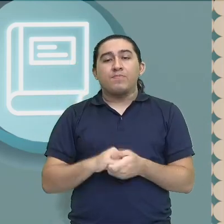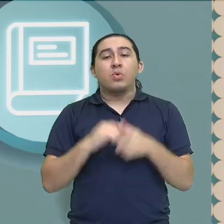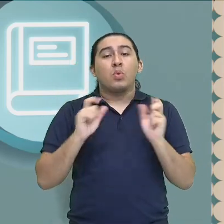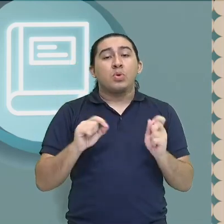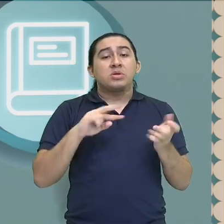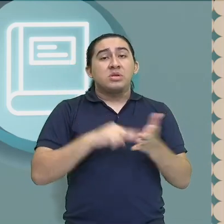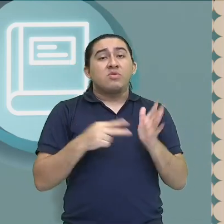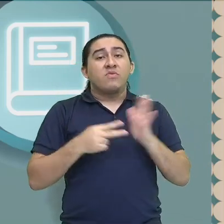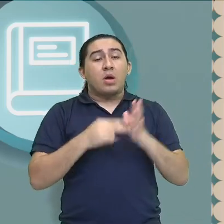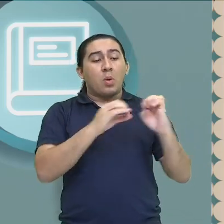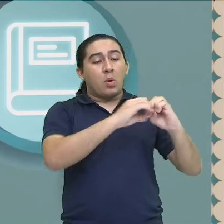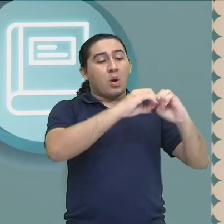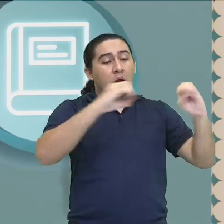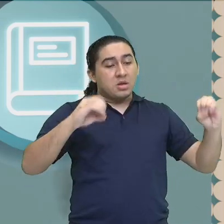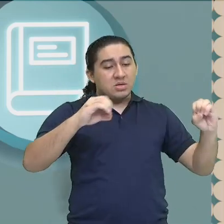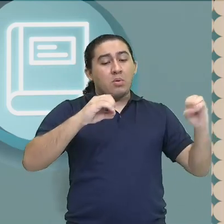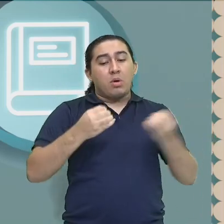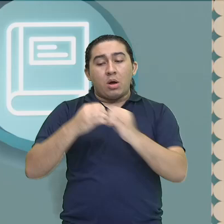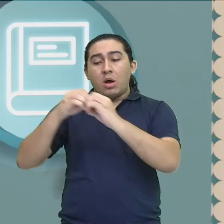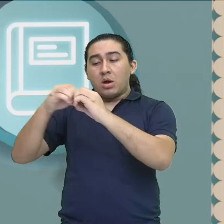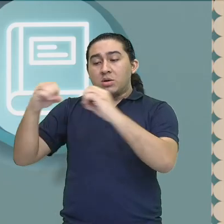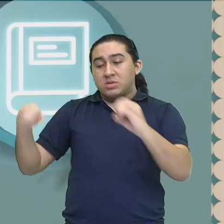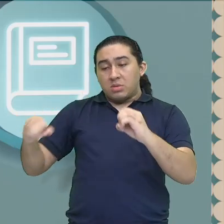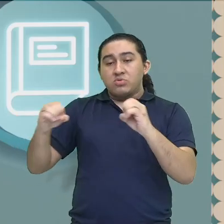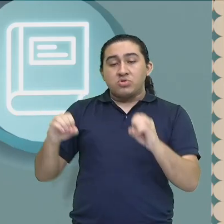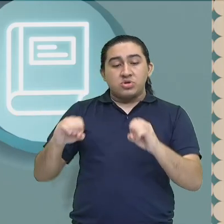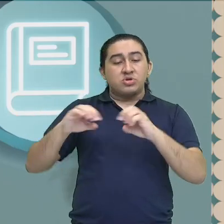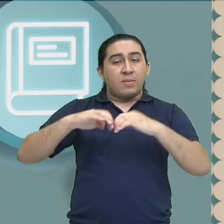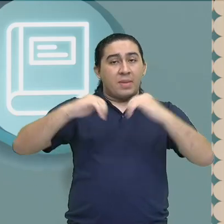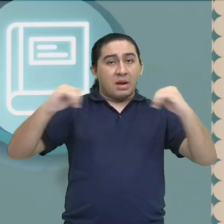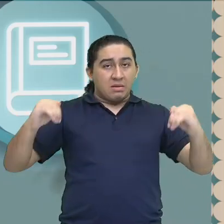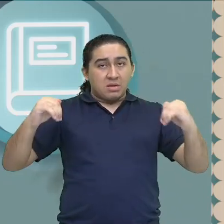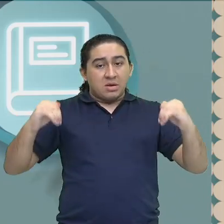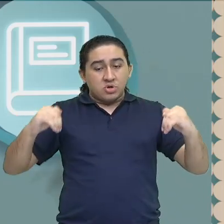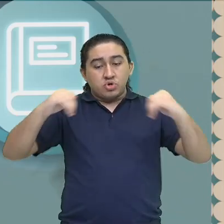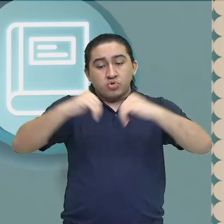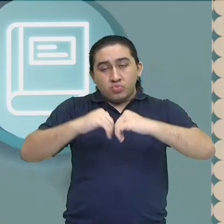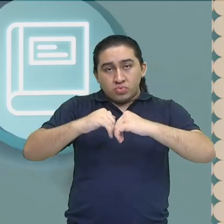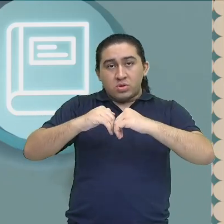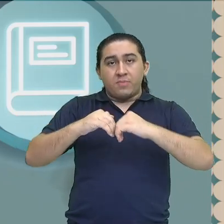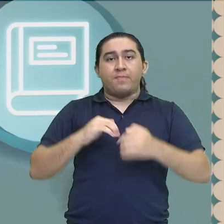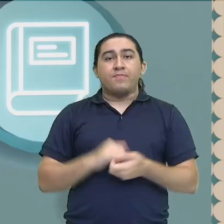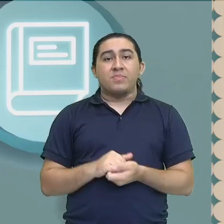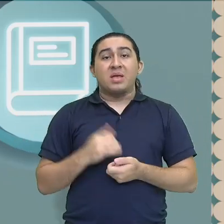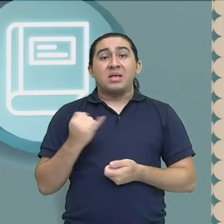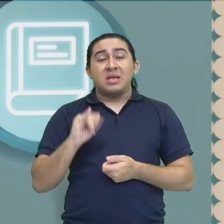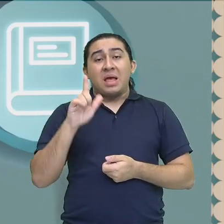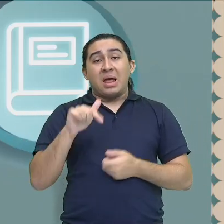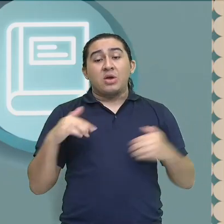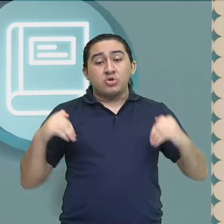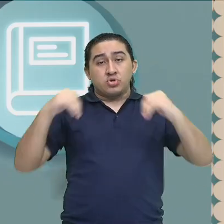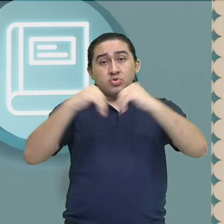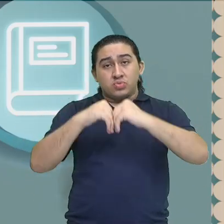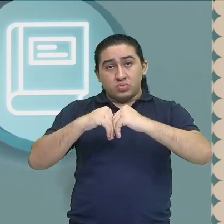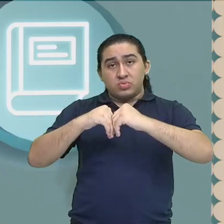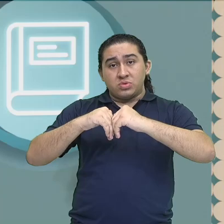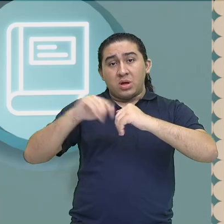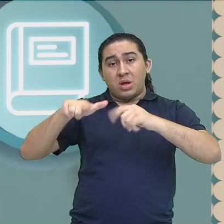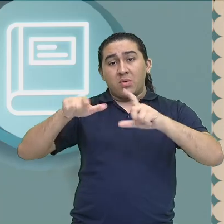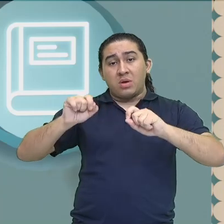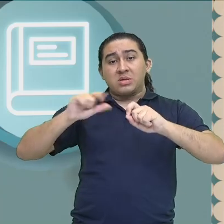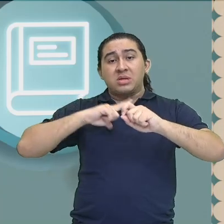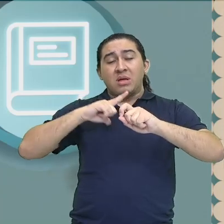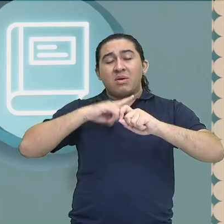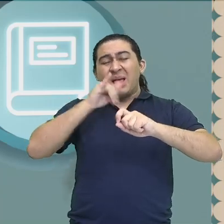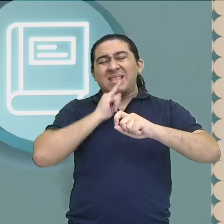uma oração coordenada e uma oração subordinada. Então, a oração coordenada são aquelas orações que elas